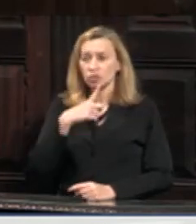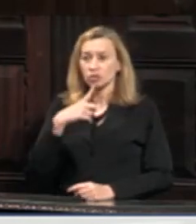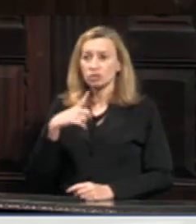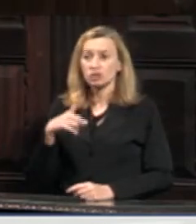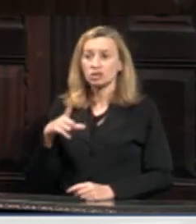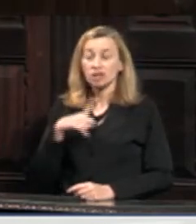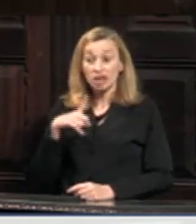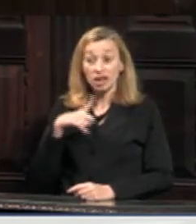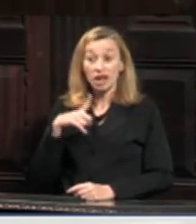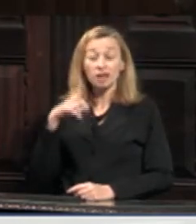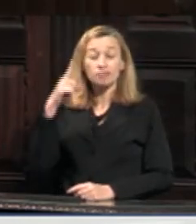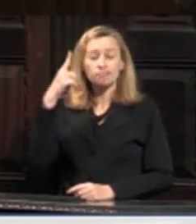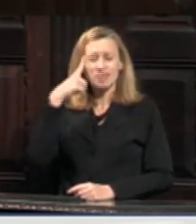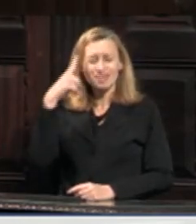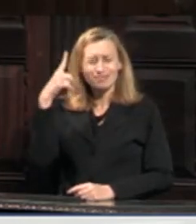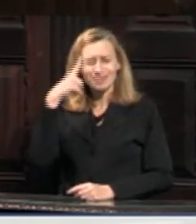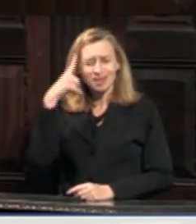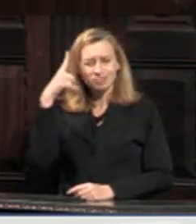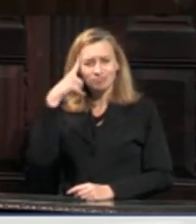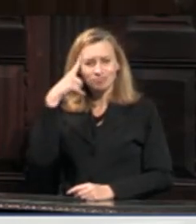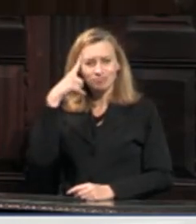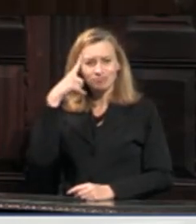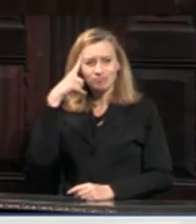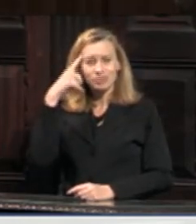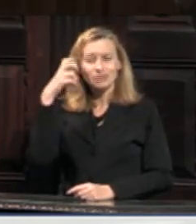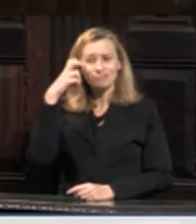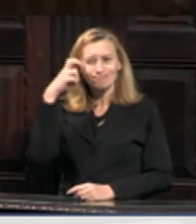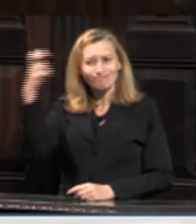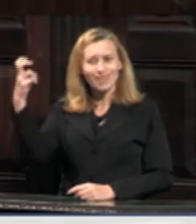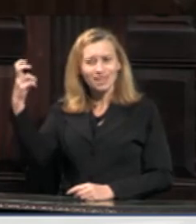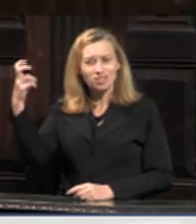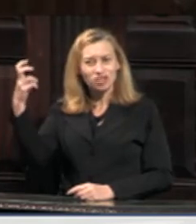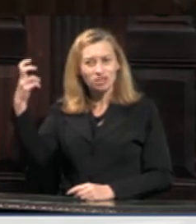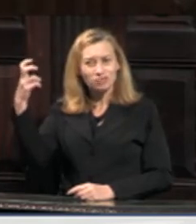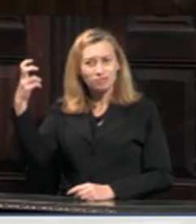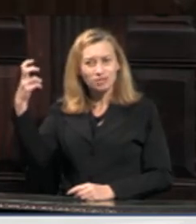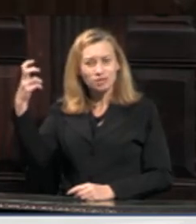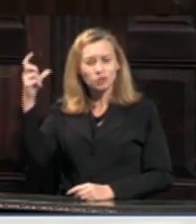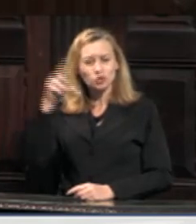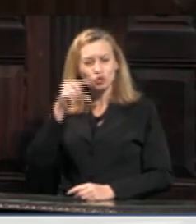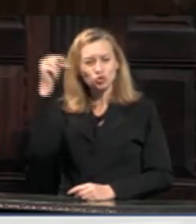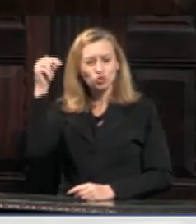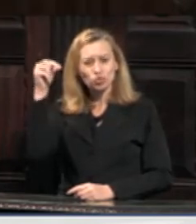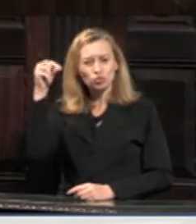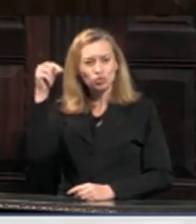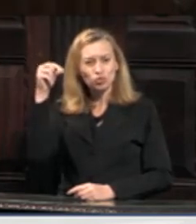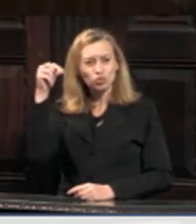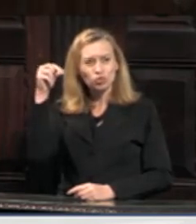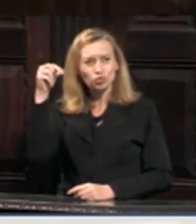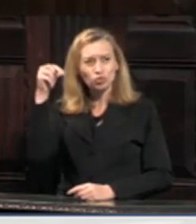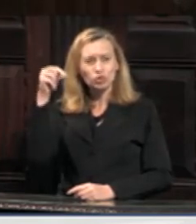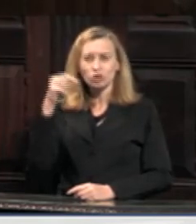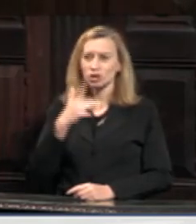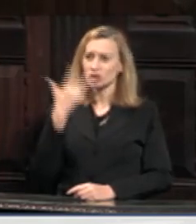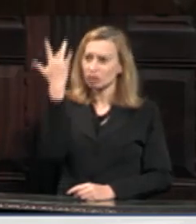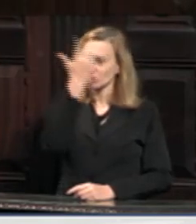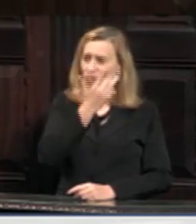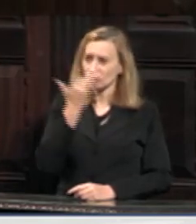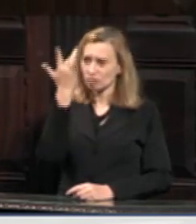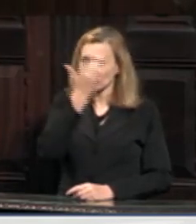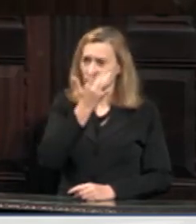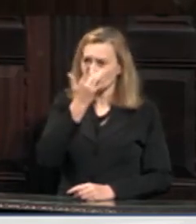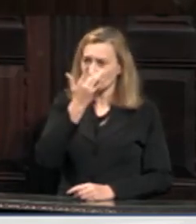ter o discernimento, a inteligência, a serenidade de escolher entre um caminho